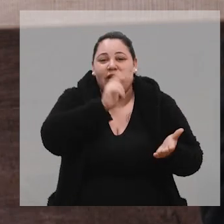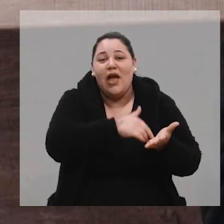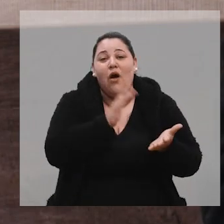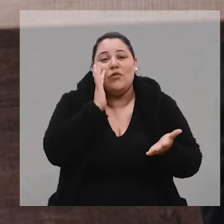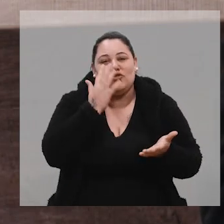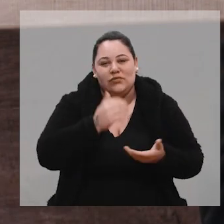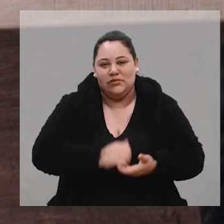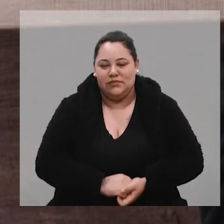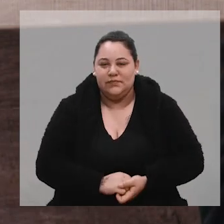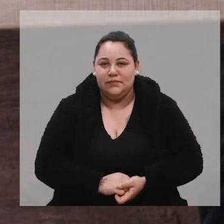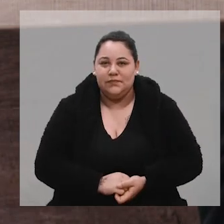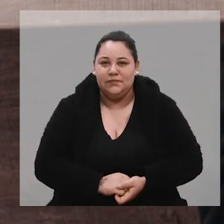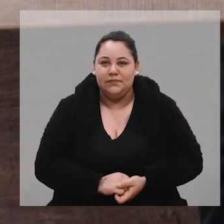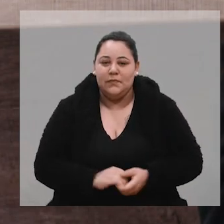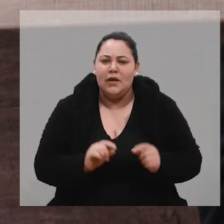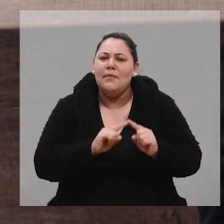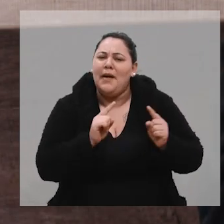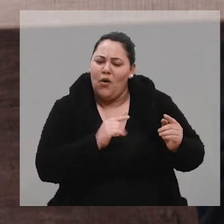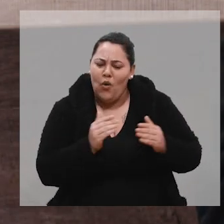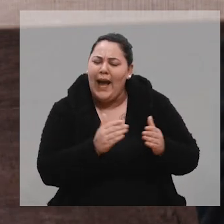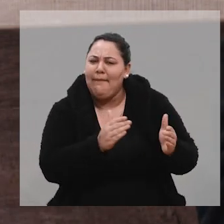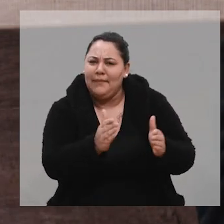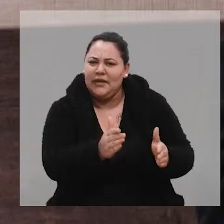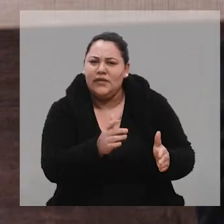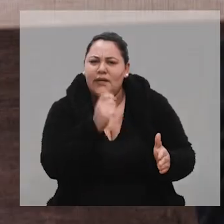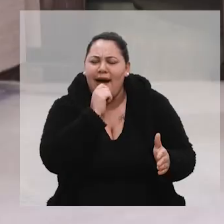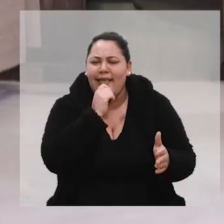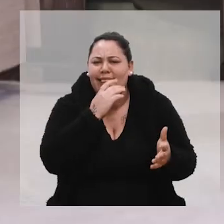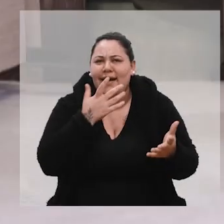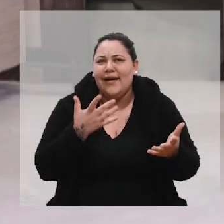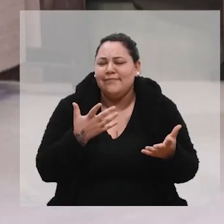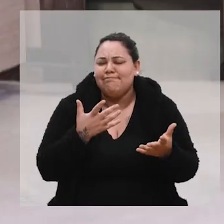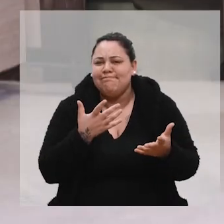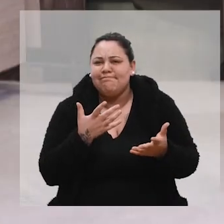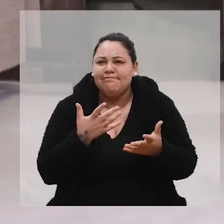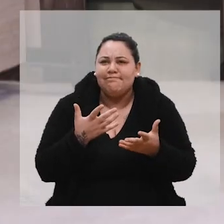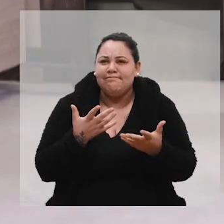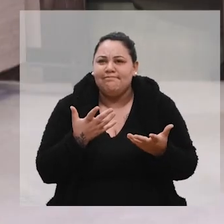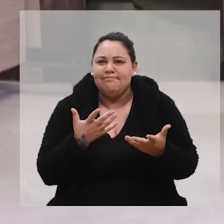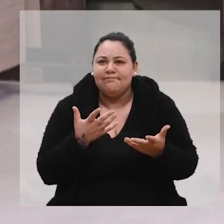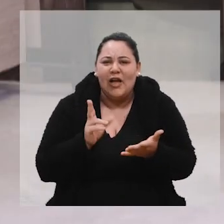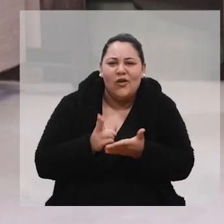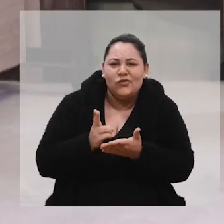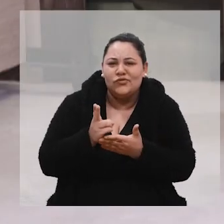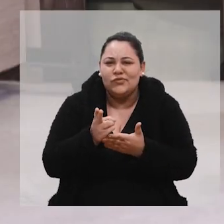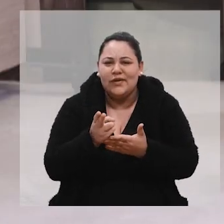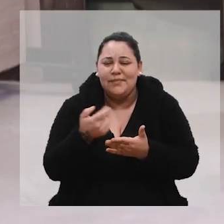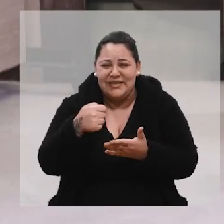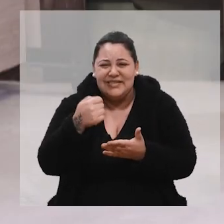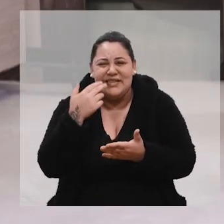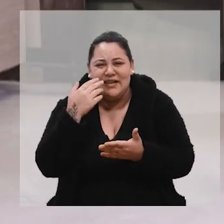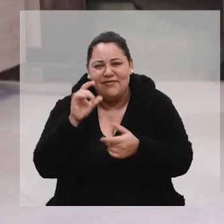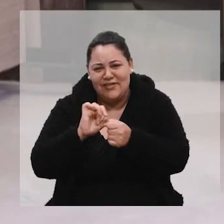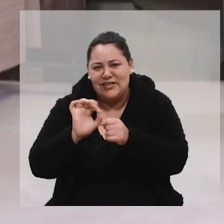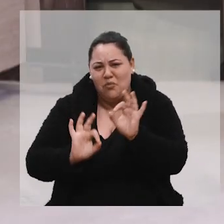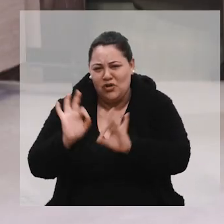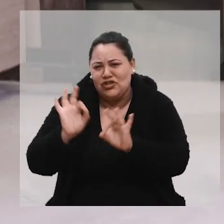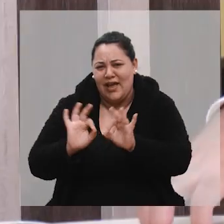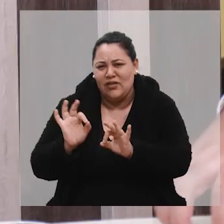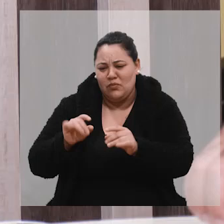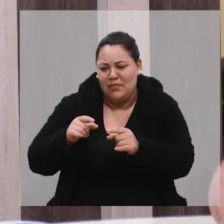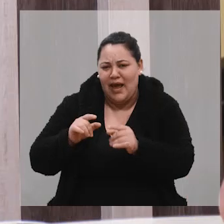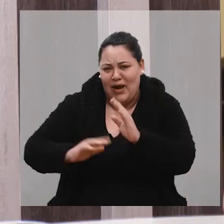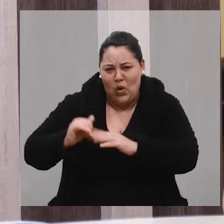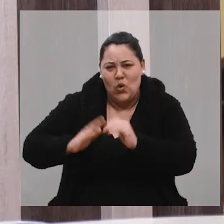que realmente aconteceu. Mas o caminho, então, ainda permanece via Piscinões, nessa linha de